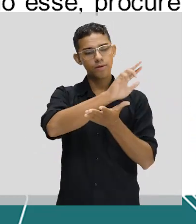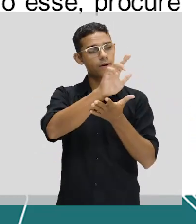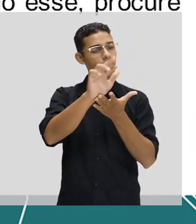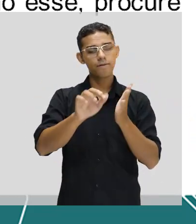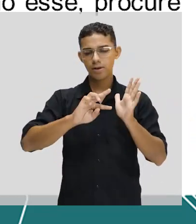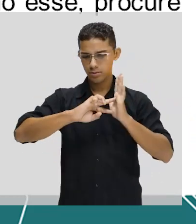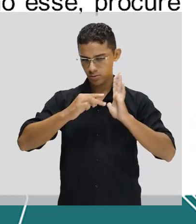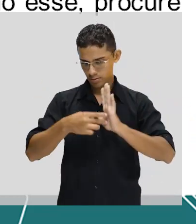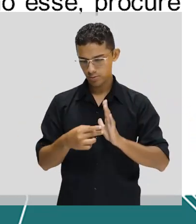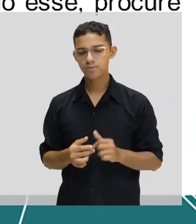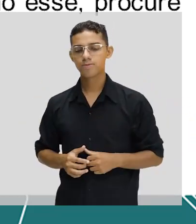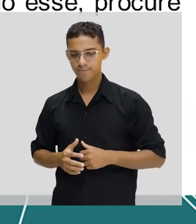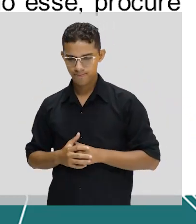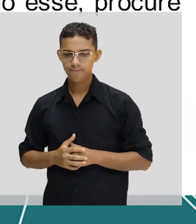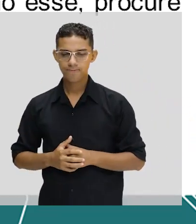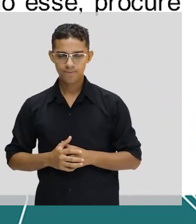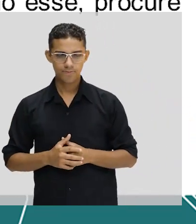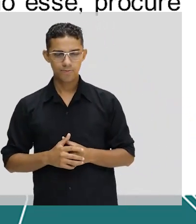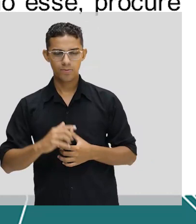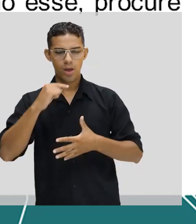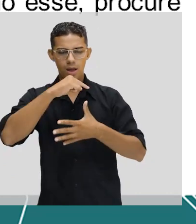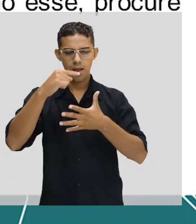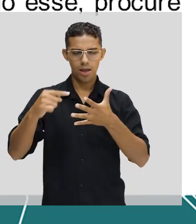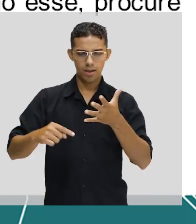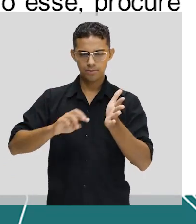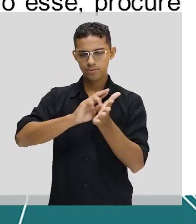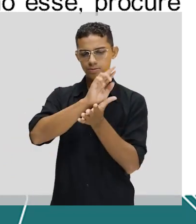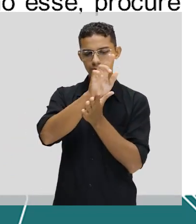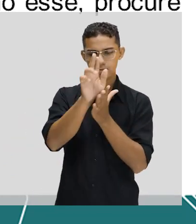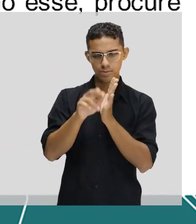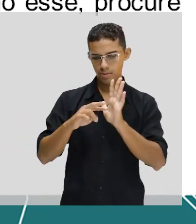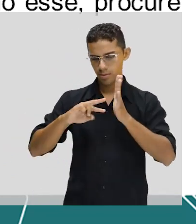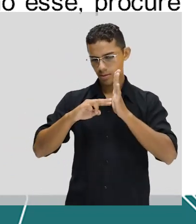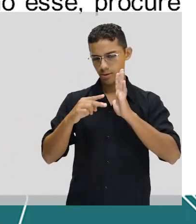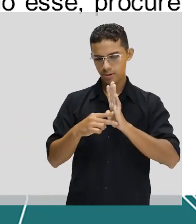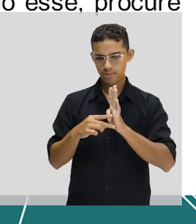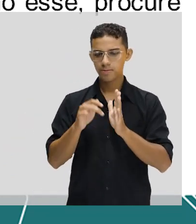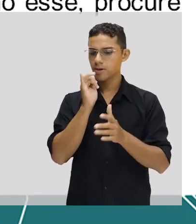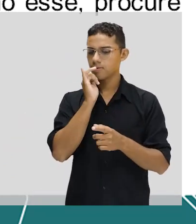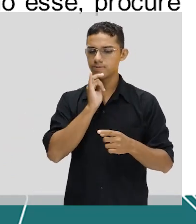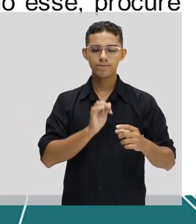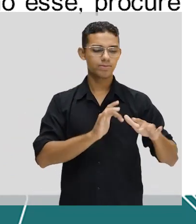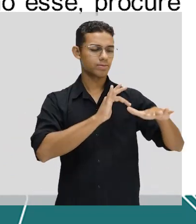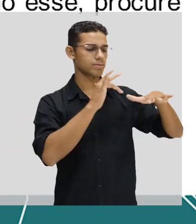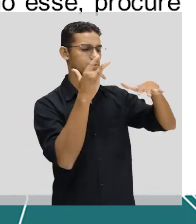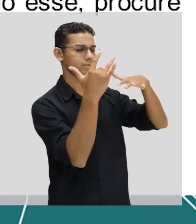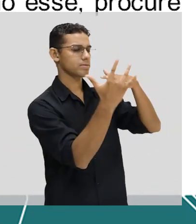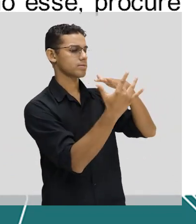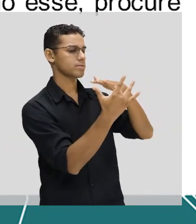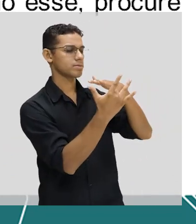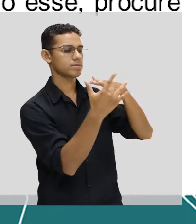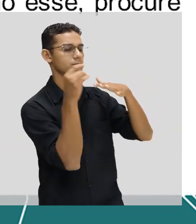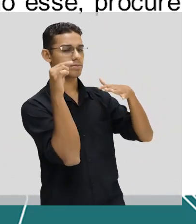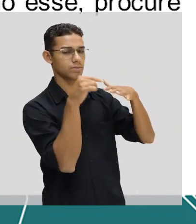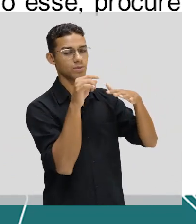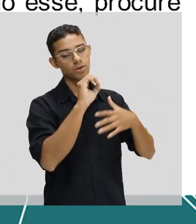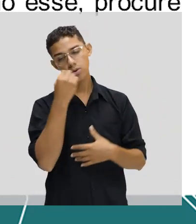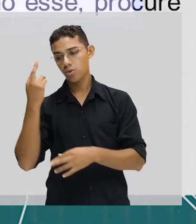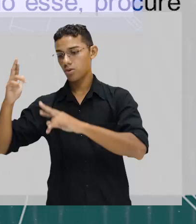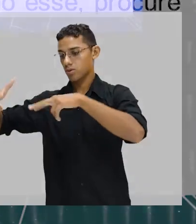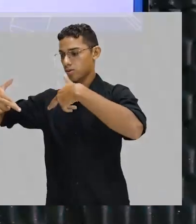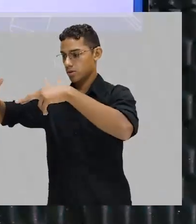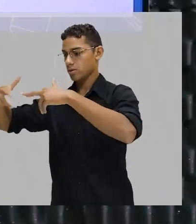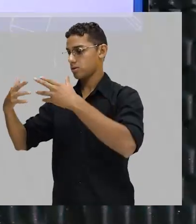vários sentidos. Então, a polissemia, como nós vimos naquela charge, né? Rede. No caso, poderia ser uma rede social